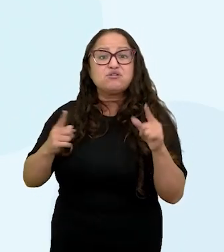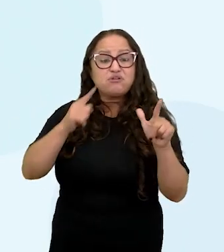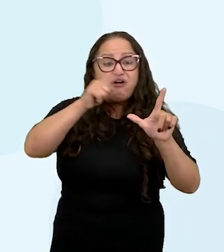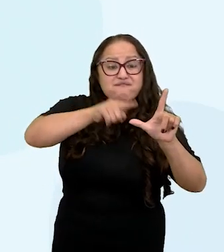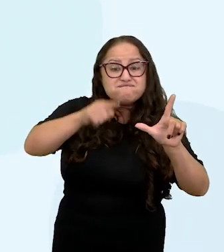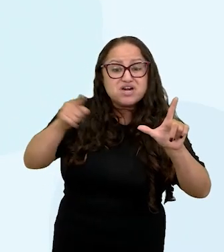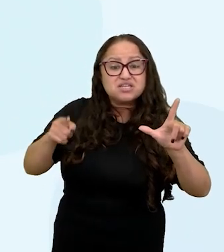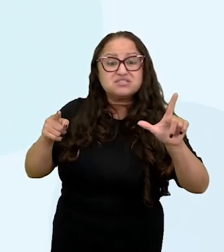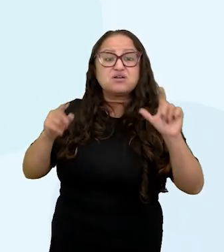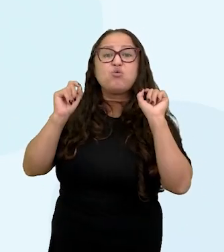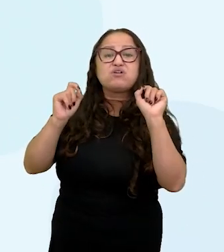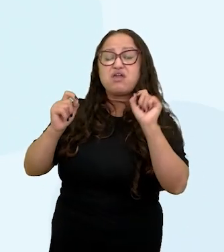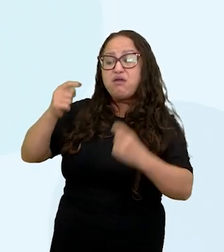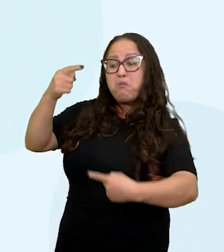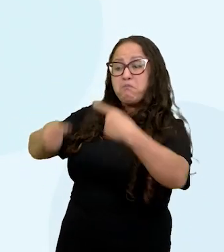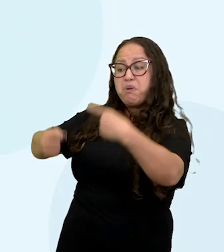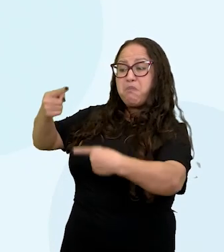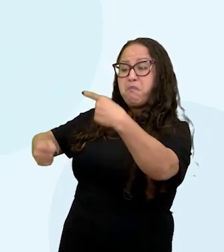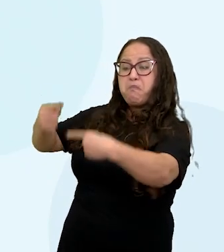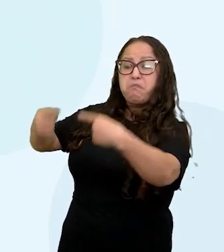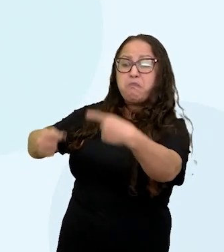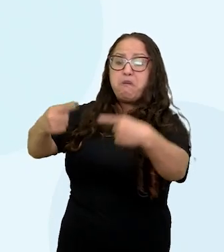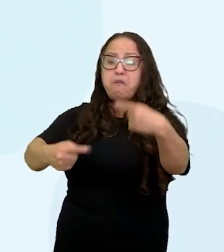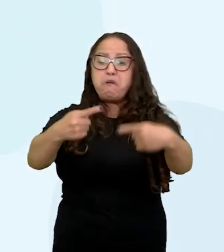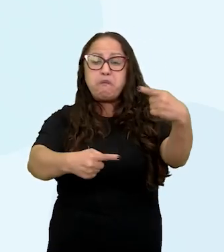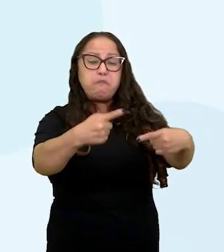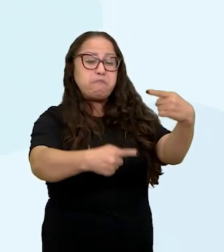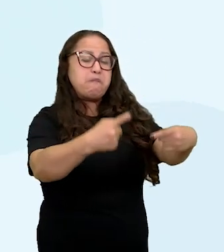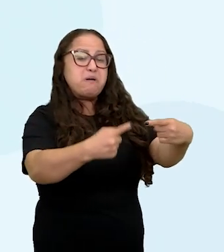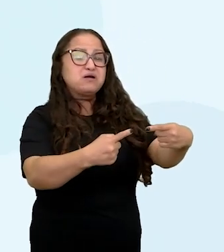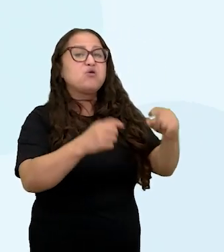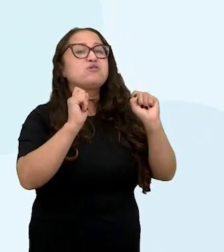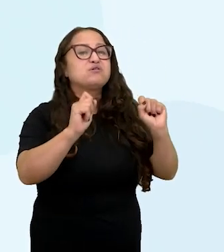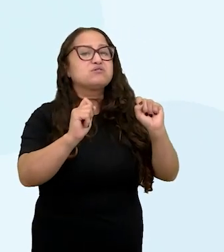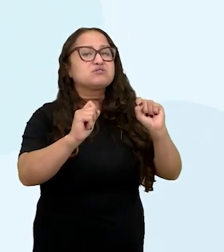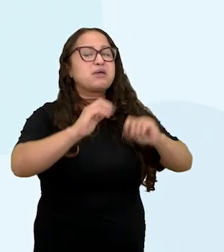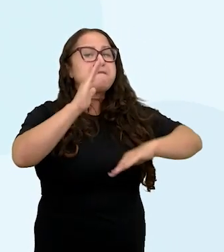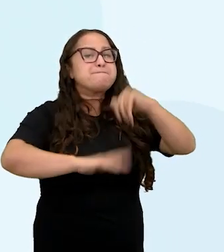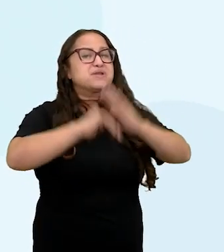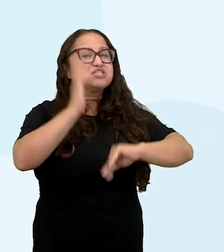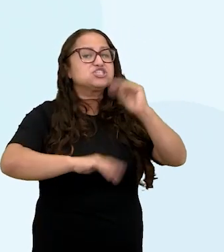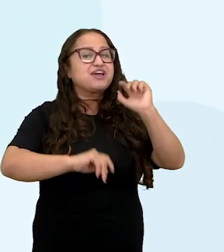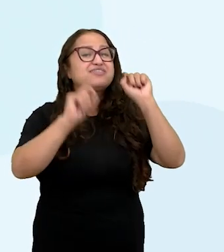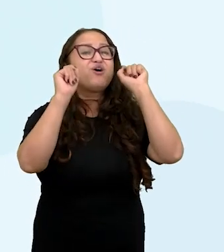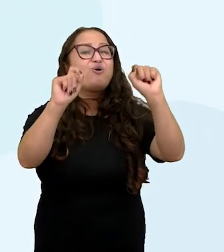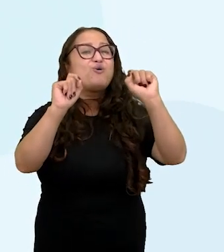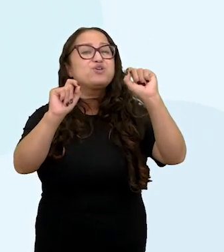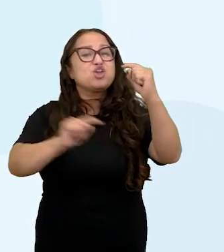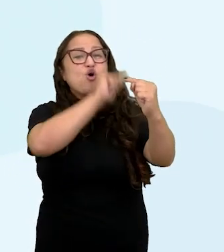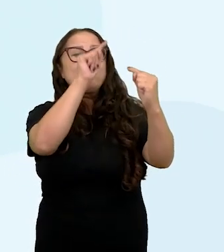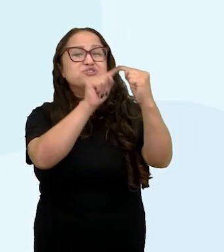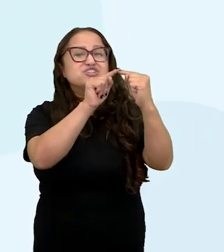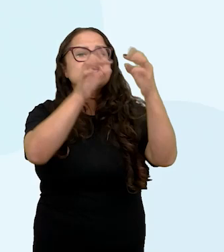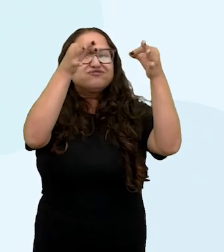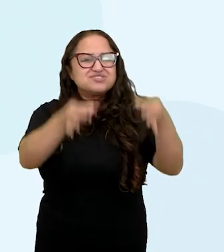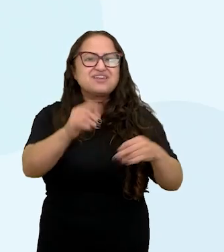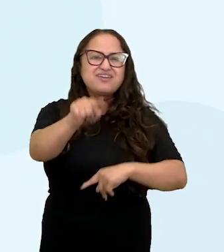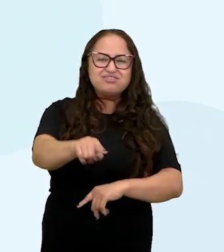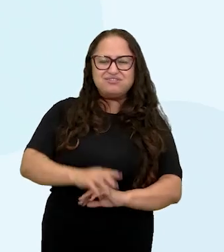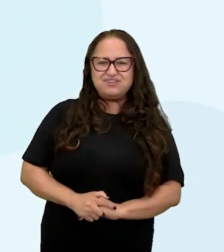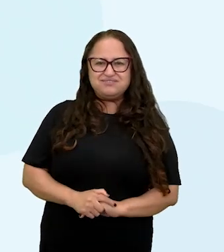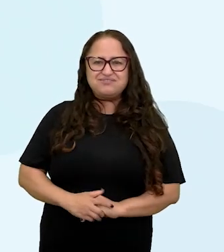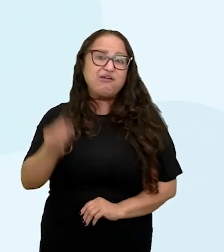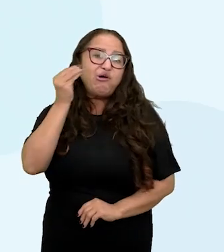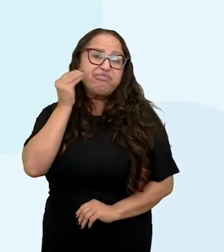variação, que é a politicagem, que é justamente a política praticada longe do ideal dela, que é o que o Thiago falou, você tentar fazer